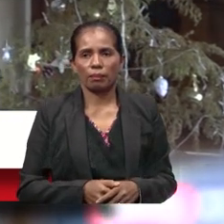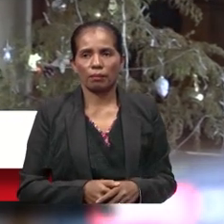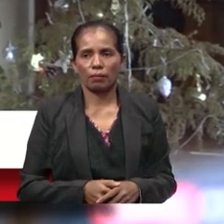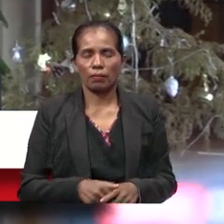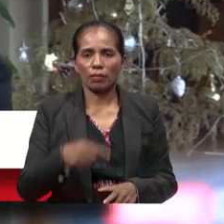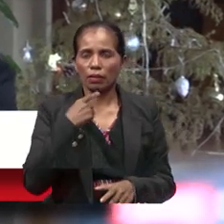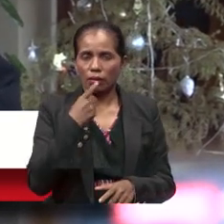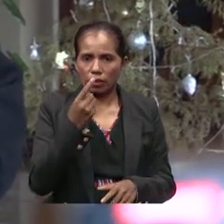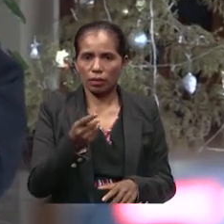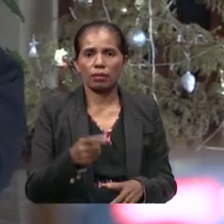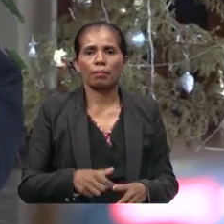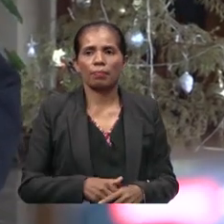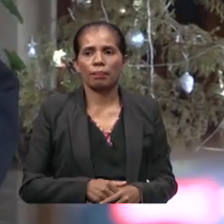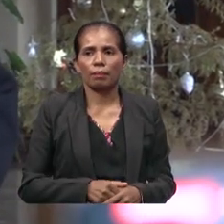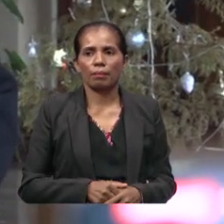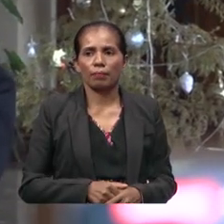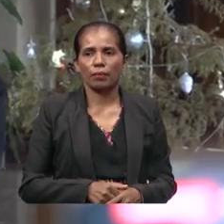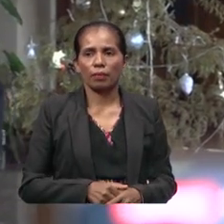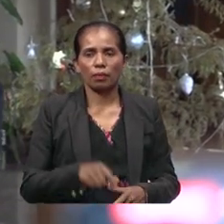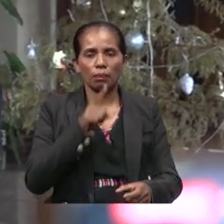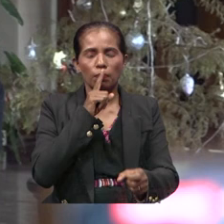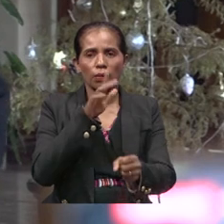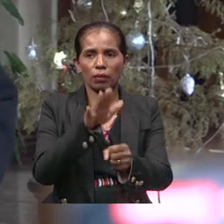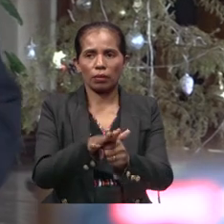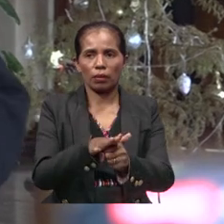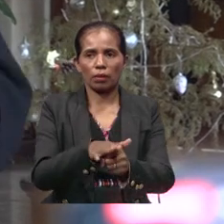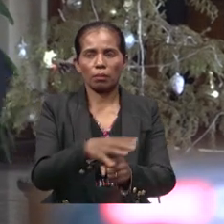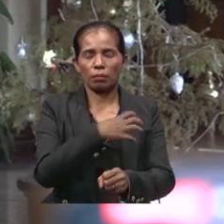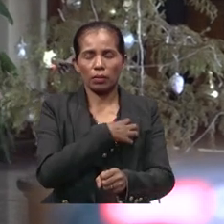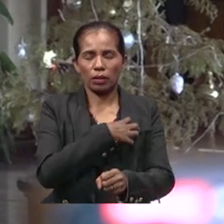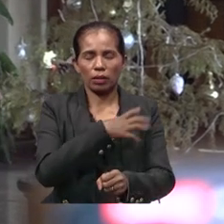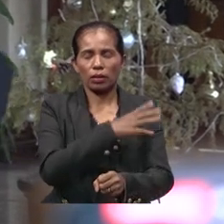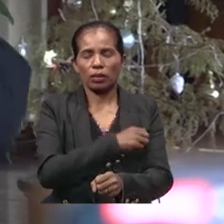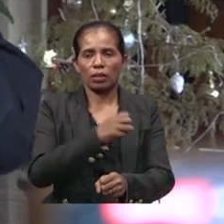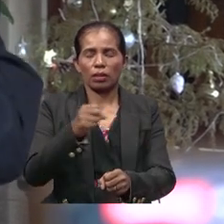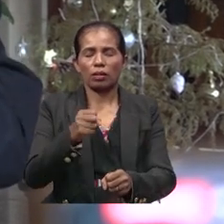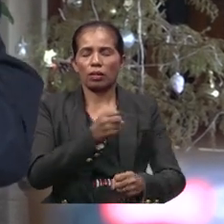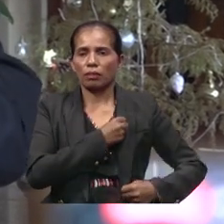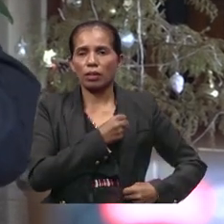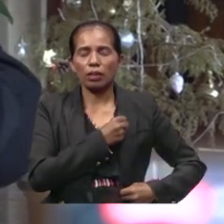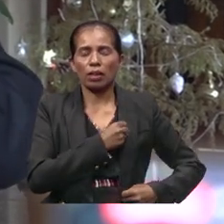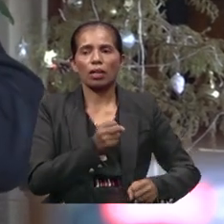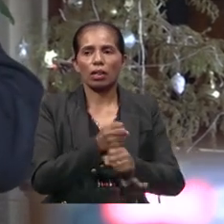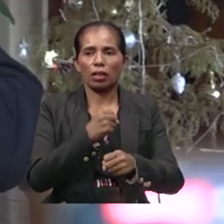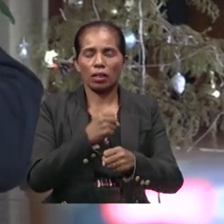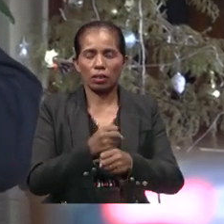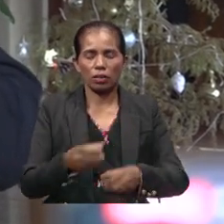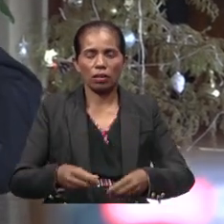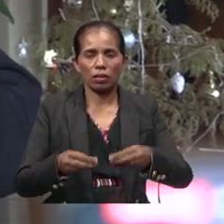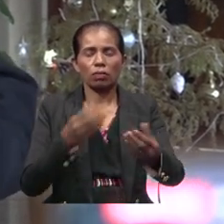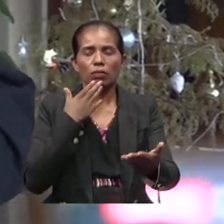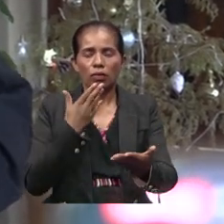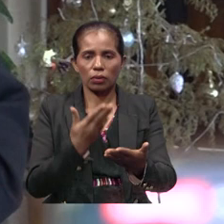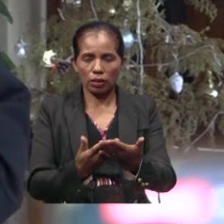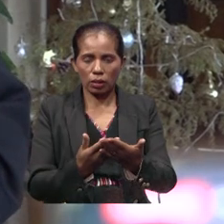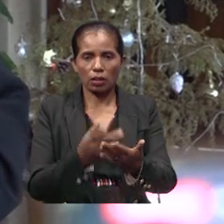teme de um juramento no PNTL e OF de ter lealo e de nem influencia de ter vez para a